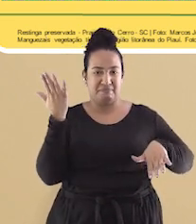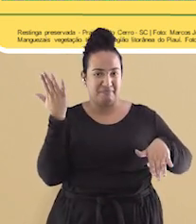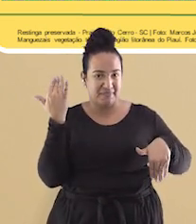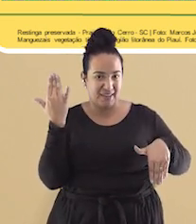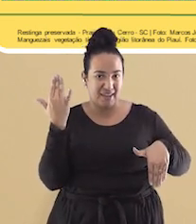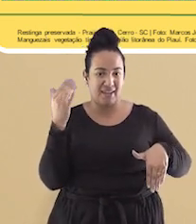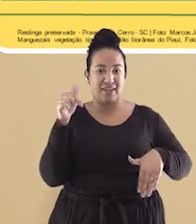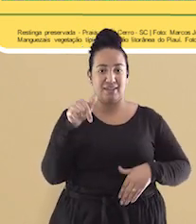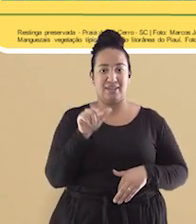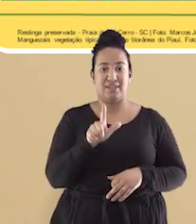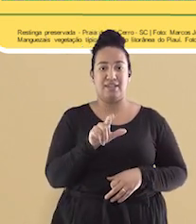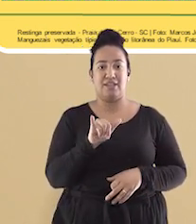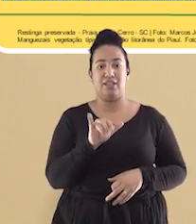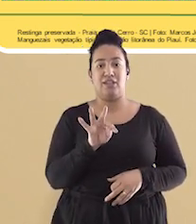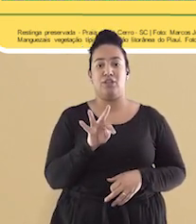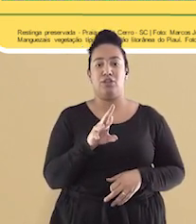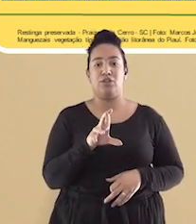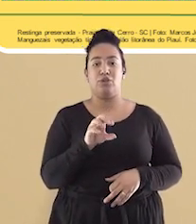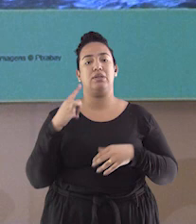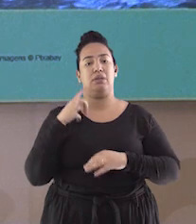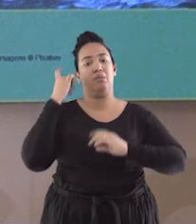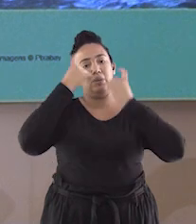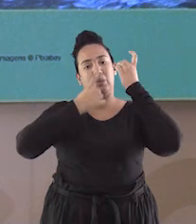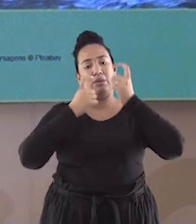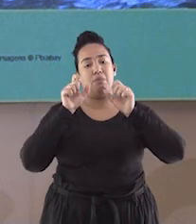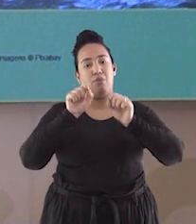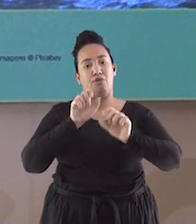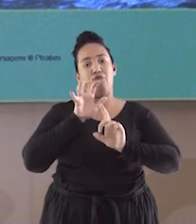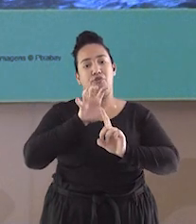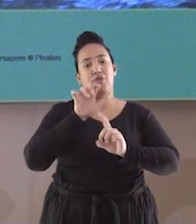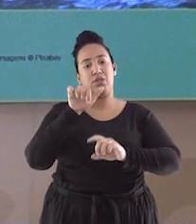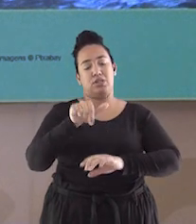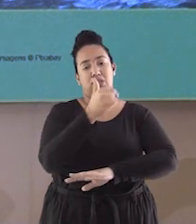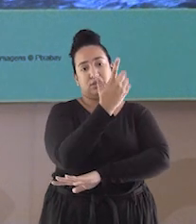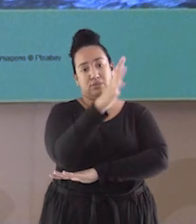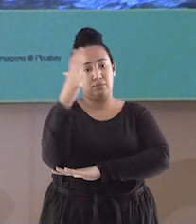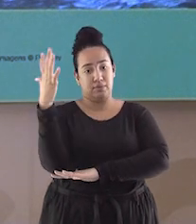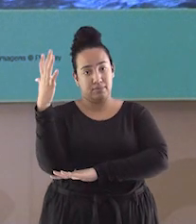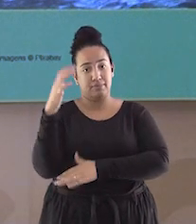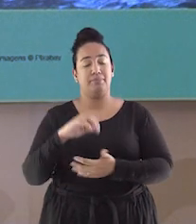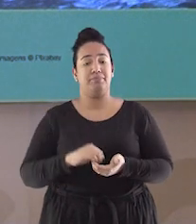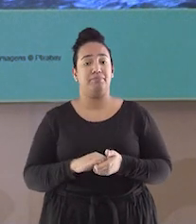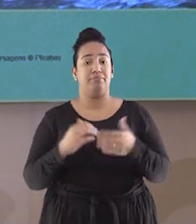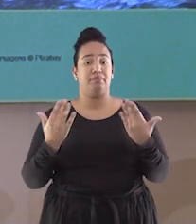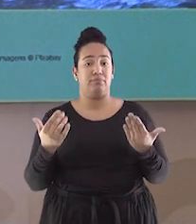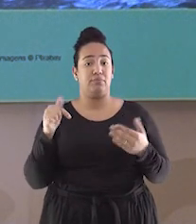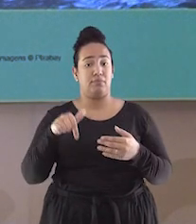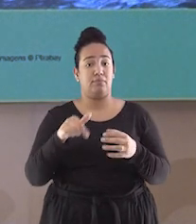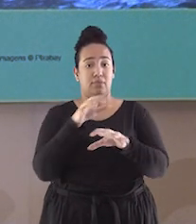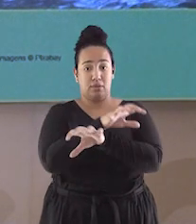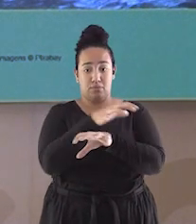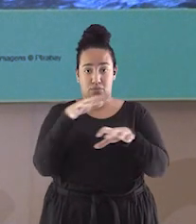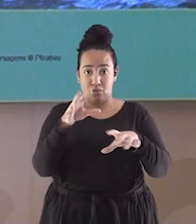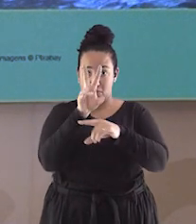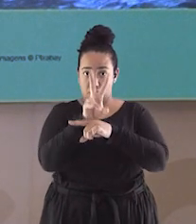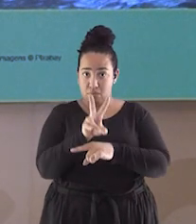estamos próximos ao mar e praias. Mata Atlântica é que está do lado do Oceano Atlântico, em